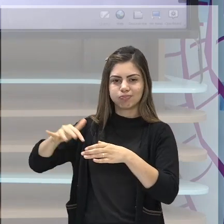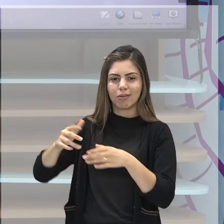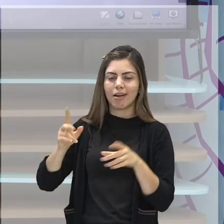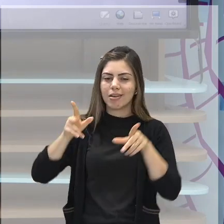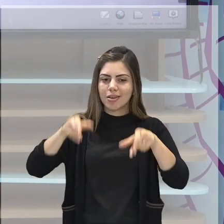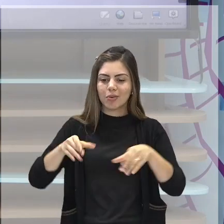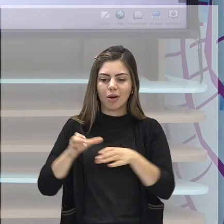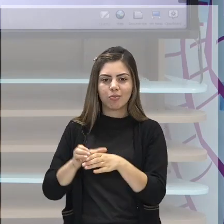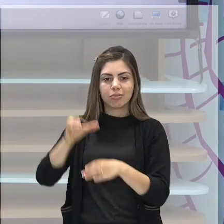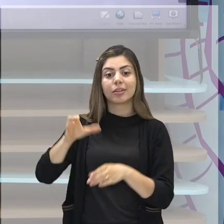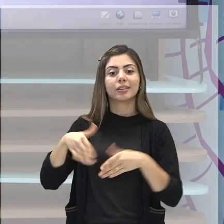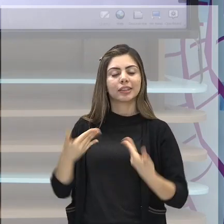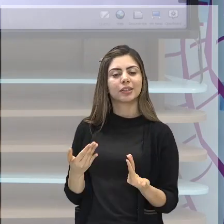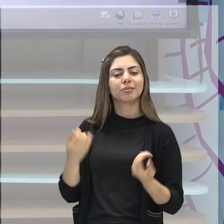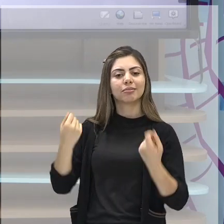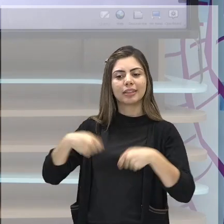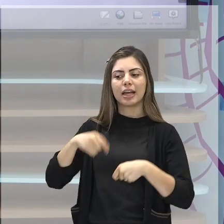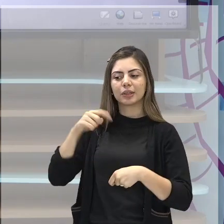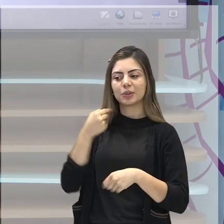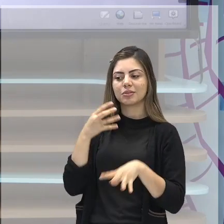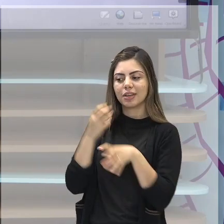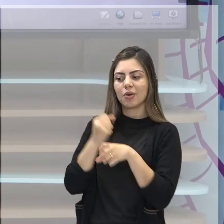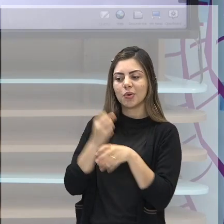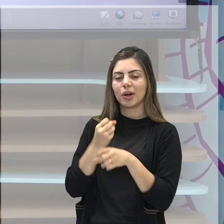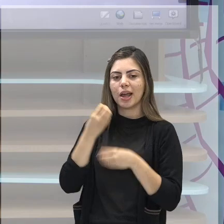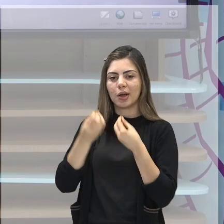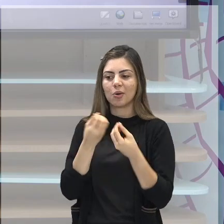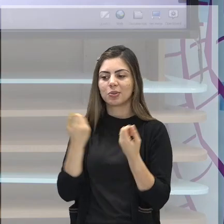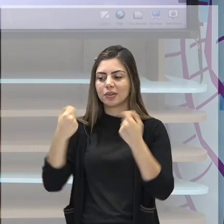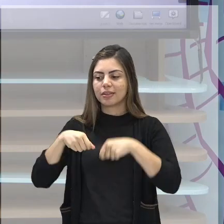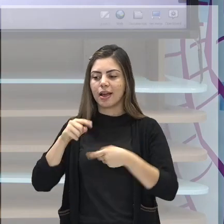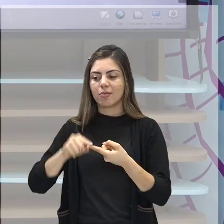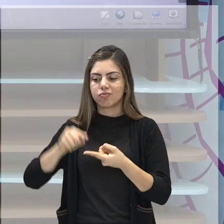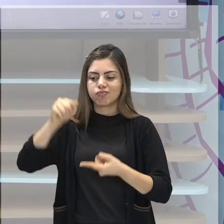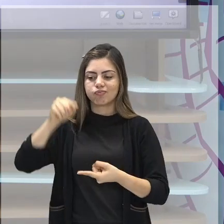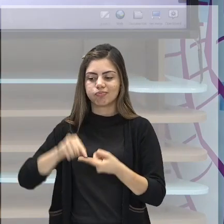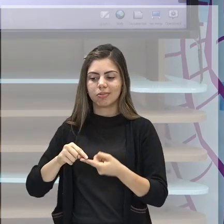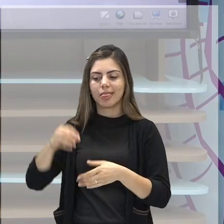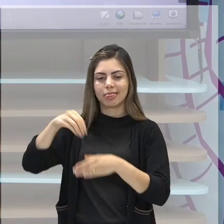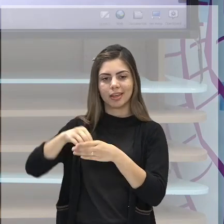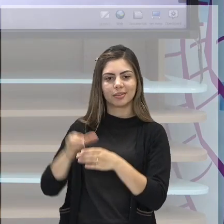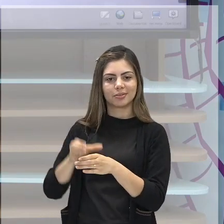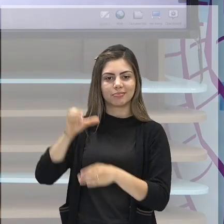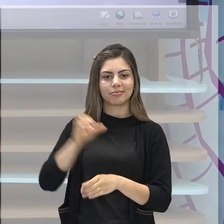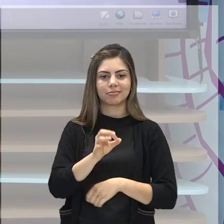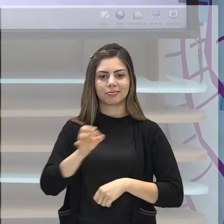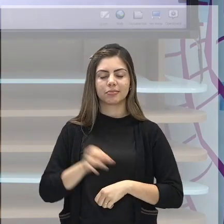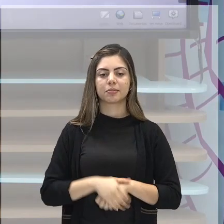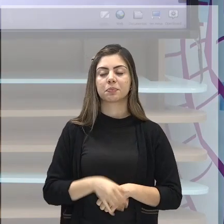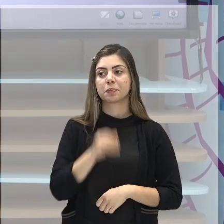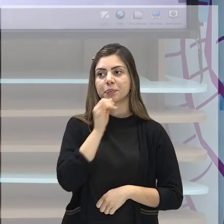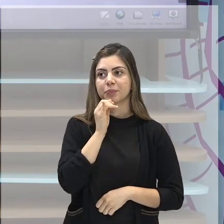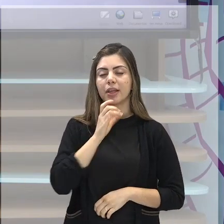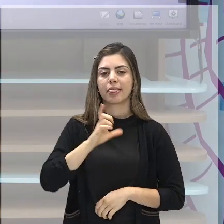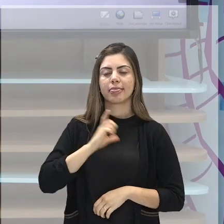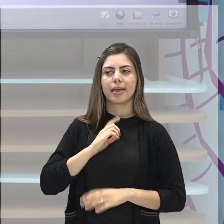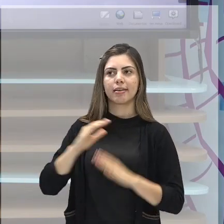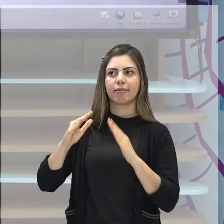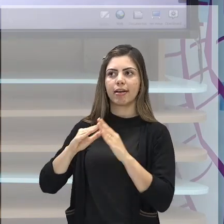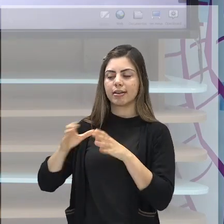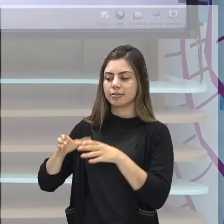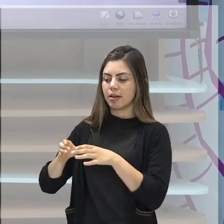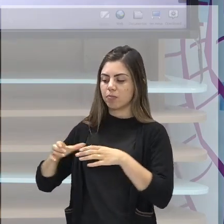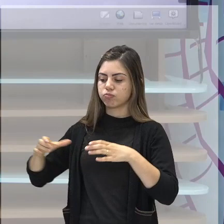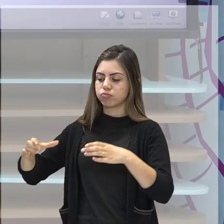determinar o volume de água dentro deste cilindro, certo? Beleza? Vamos supor que eu tenho uma caixa d'água que